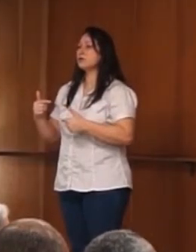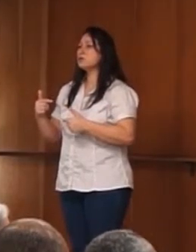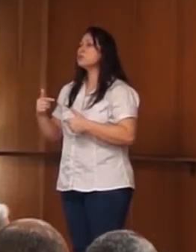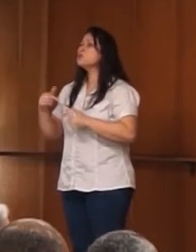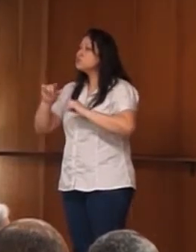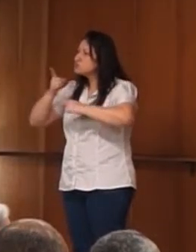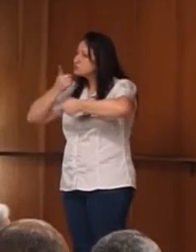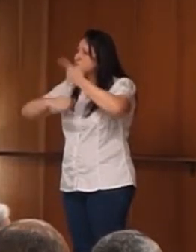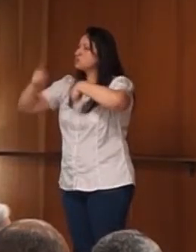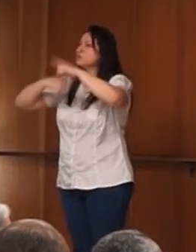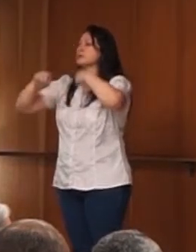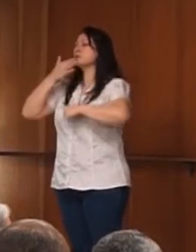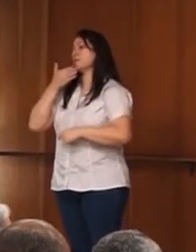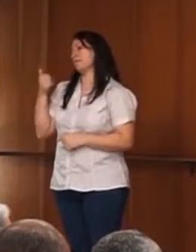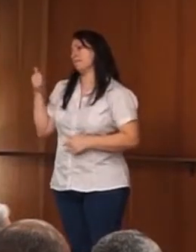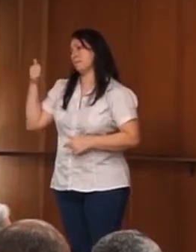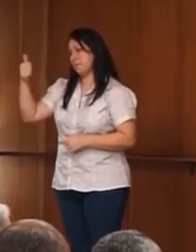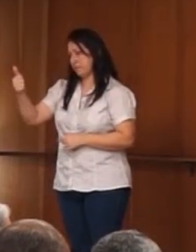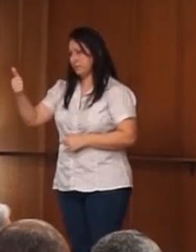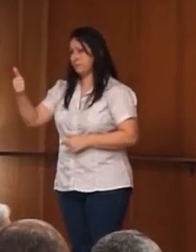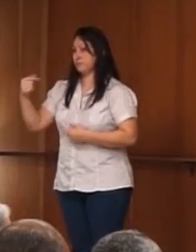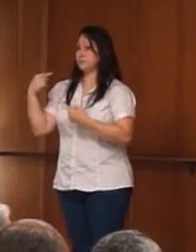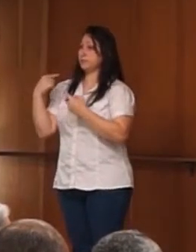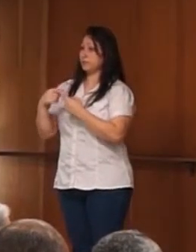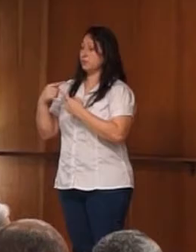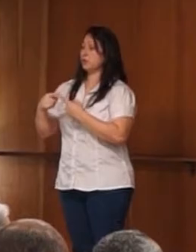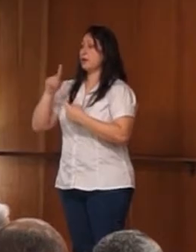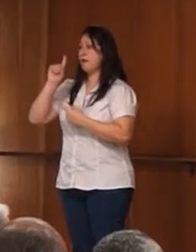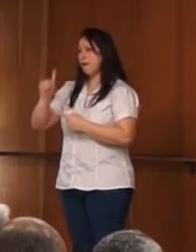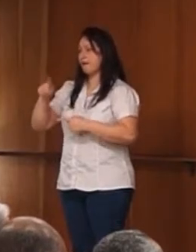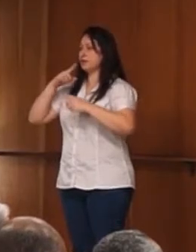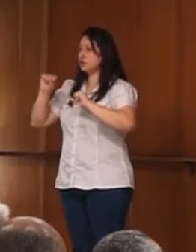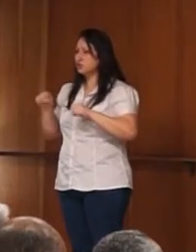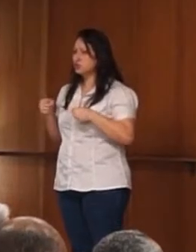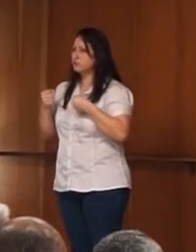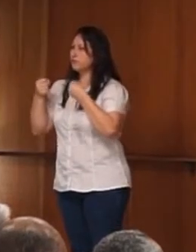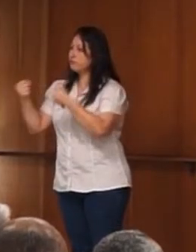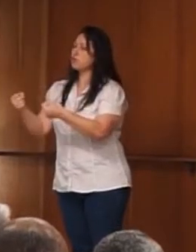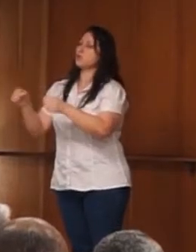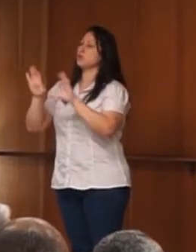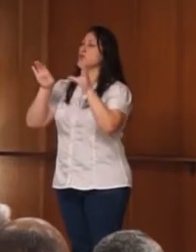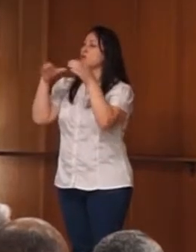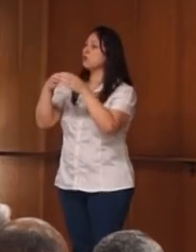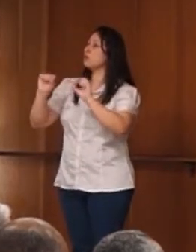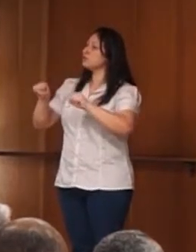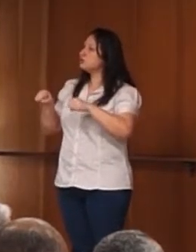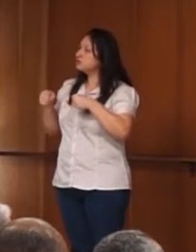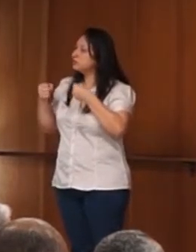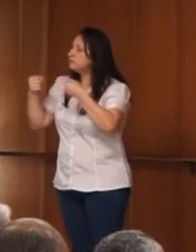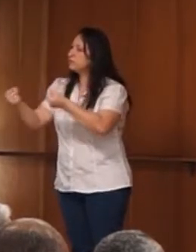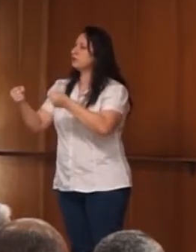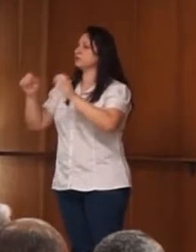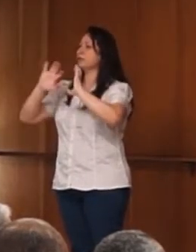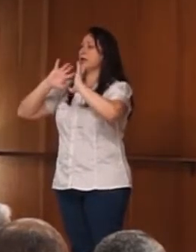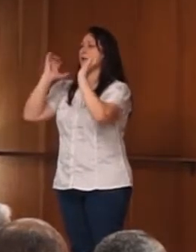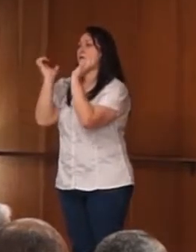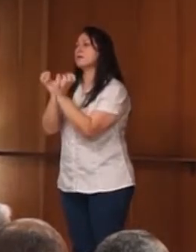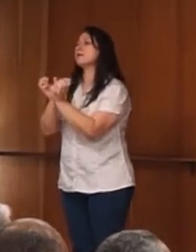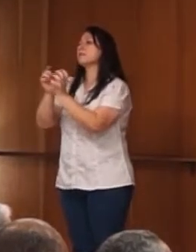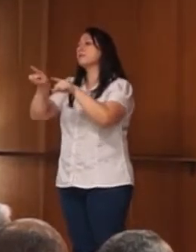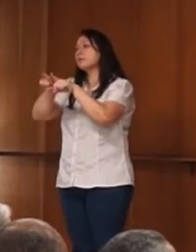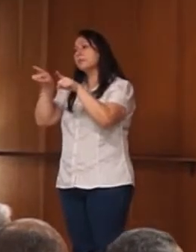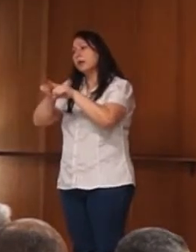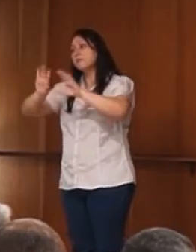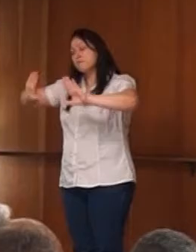melhor, porque nós sabemos que vem a partir de muito esforço, esforço de grupo, esforço de equipe. Então, nós estamos muito